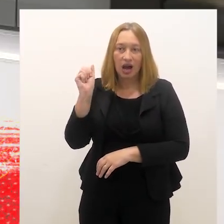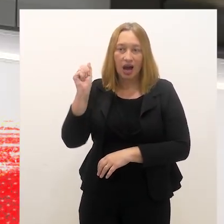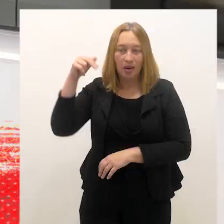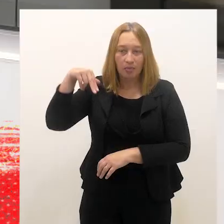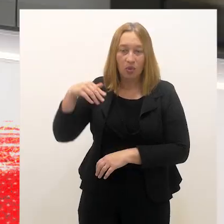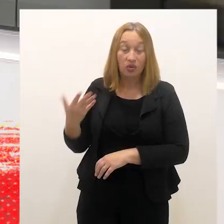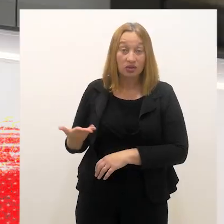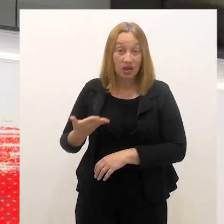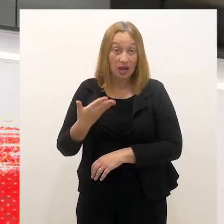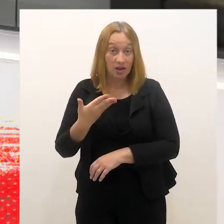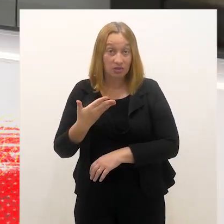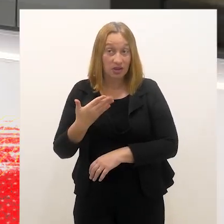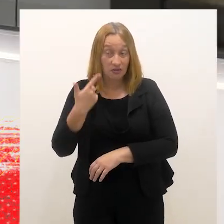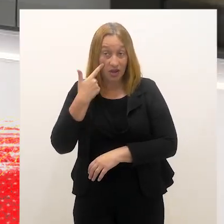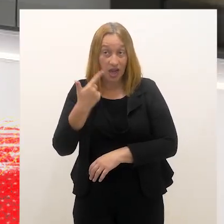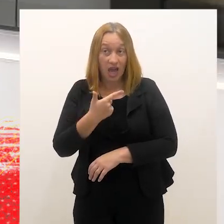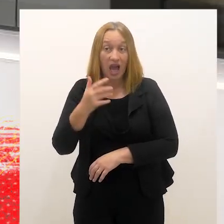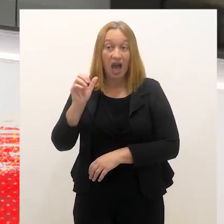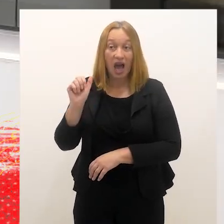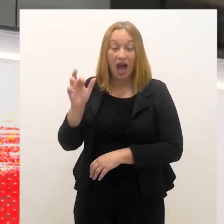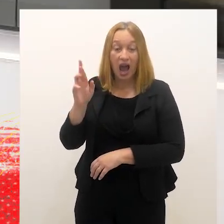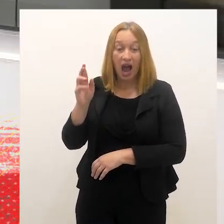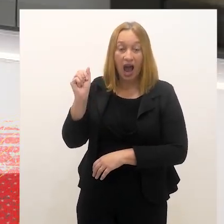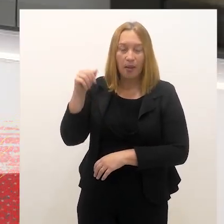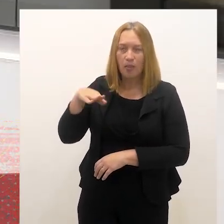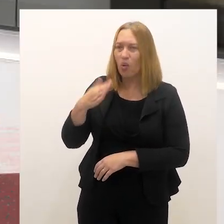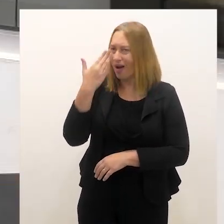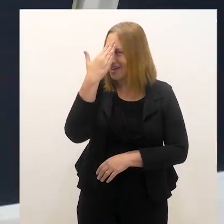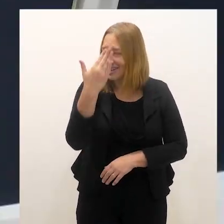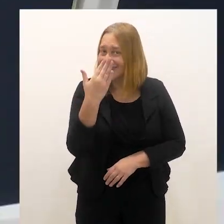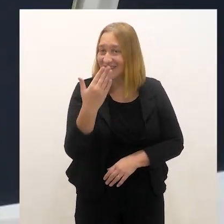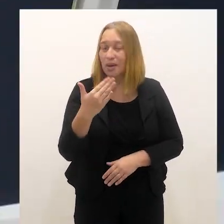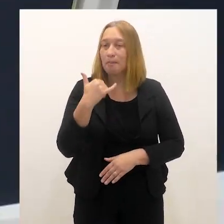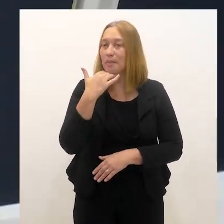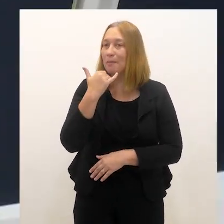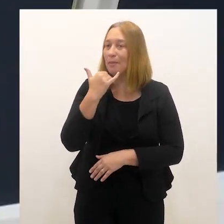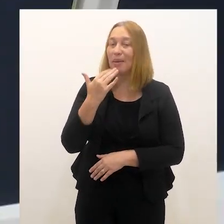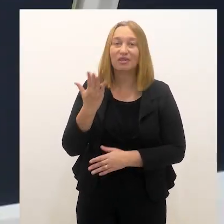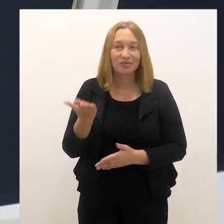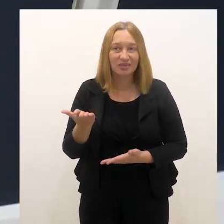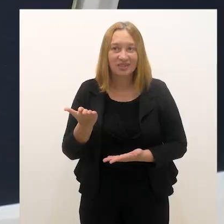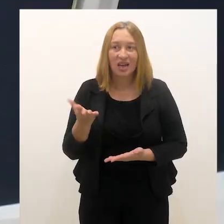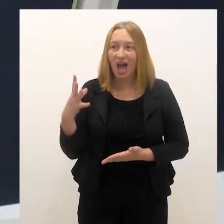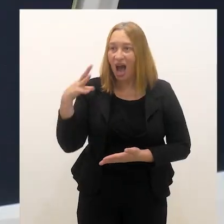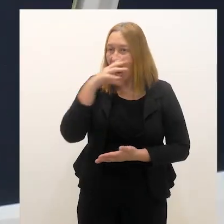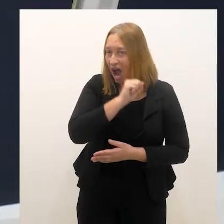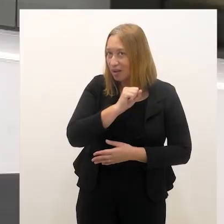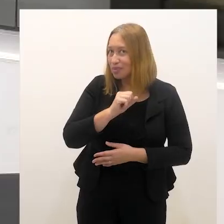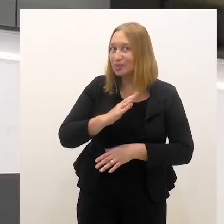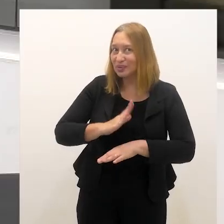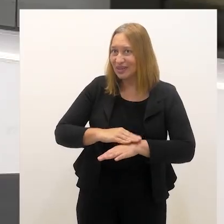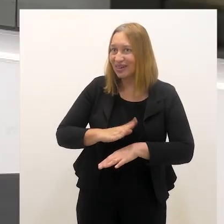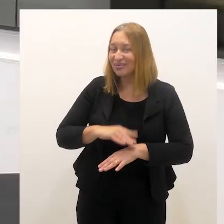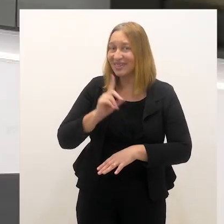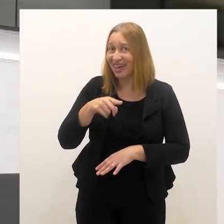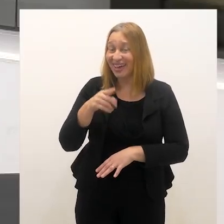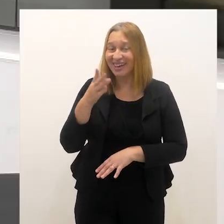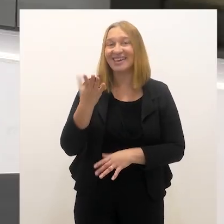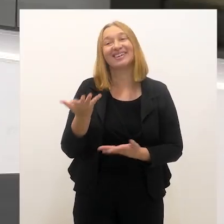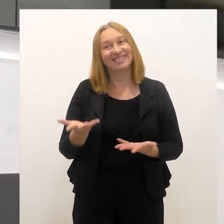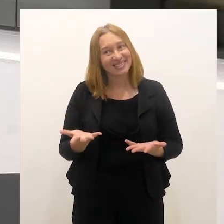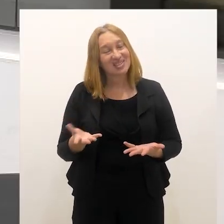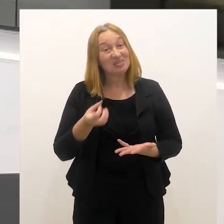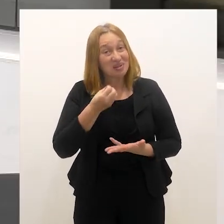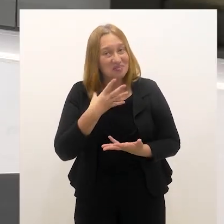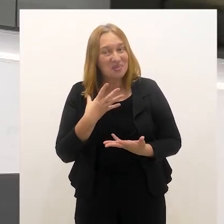da tela para você conferir. Ramon, quero te agradecer muito por esse bate-papo. Passa rapidinho, né? Pois quando é interessante. Já